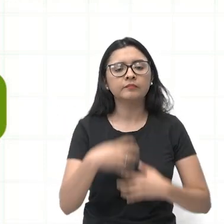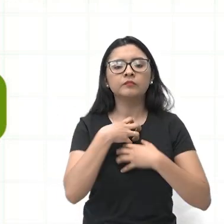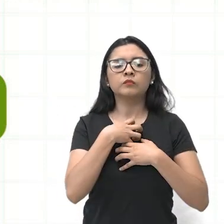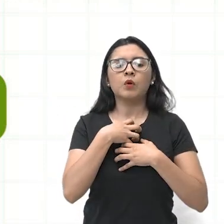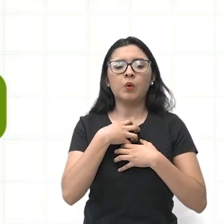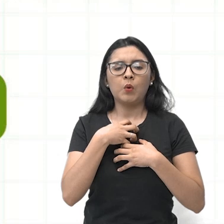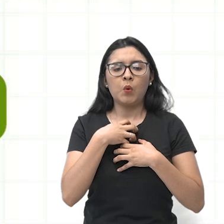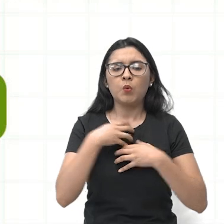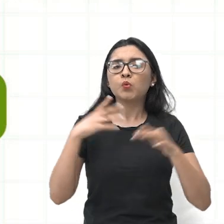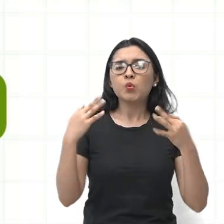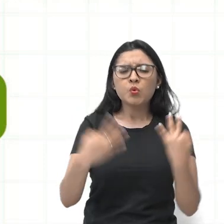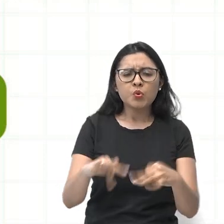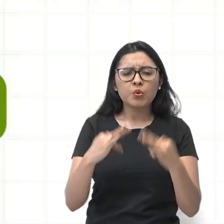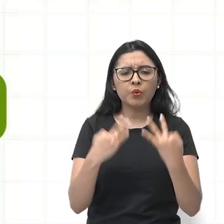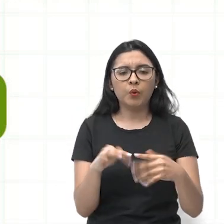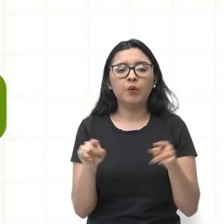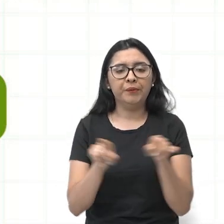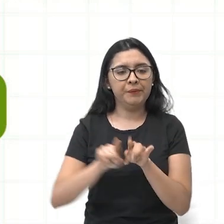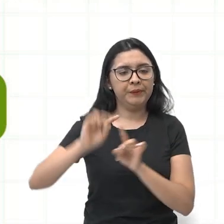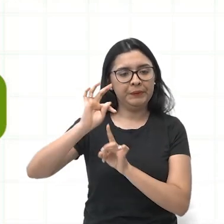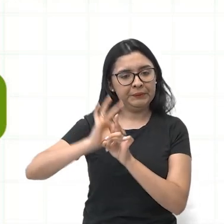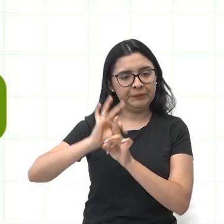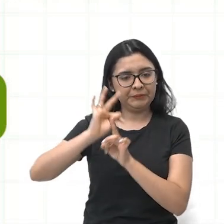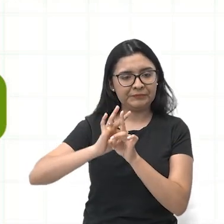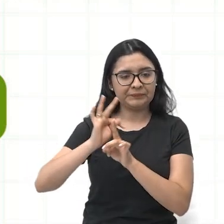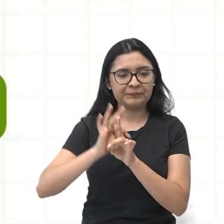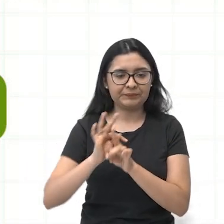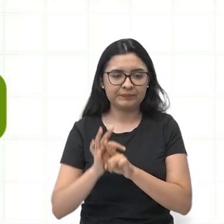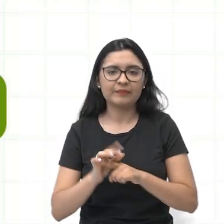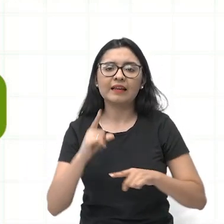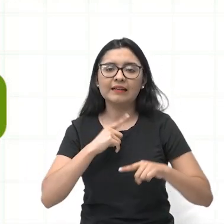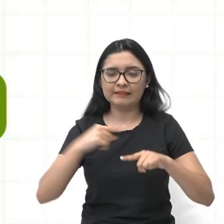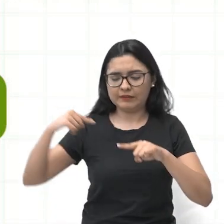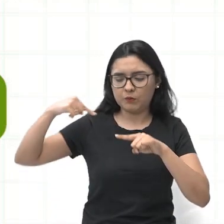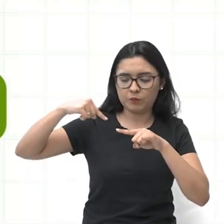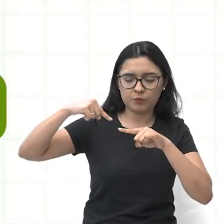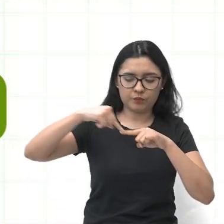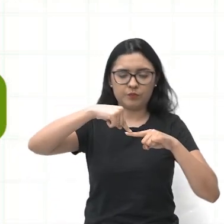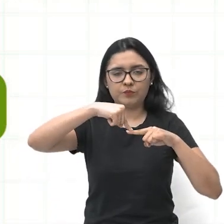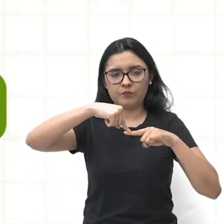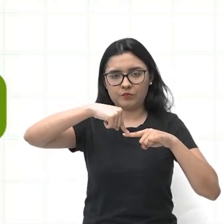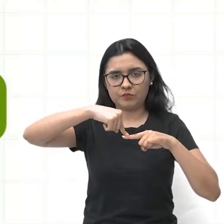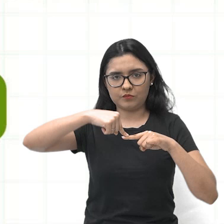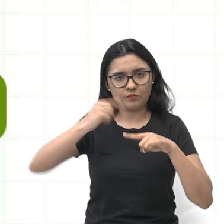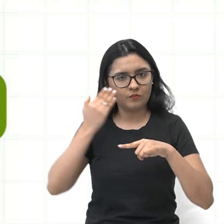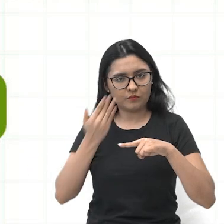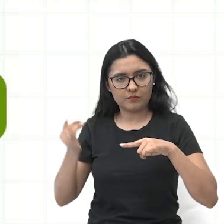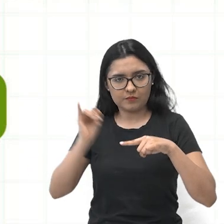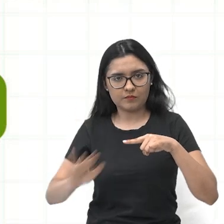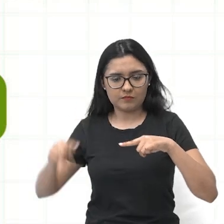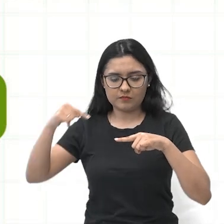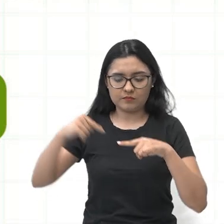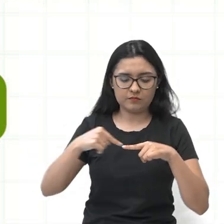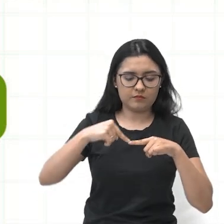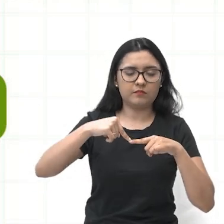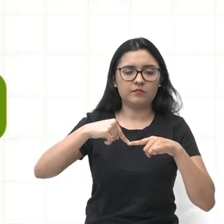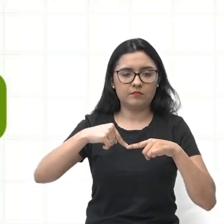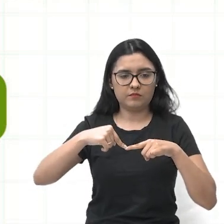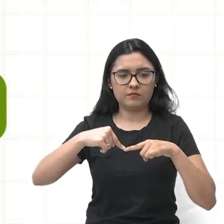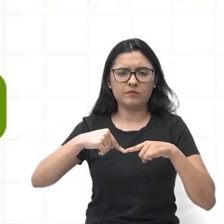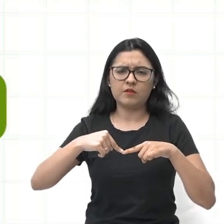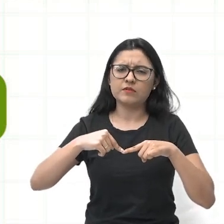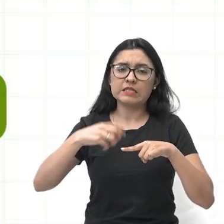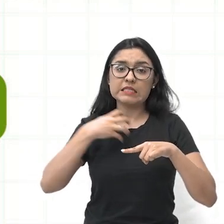sensação de dor e temperatura. Aqui tem um prego espentando a sua mão. Você